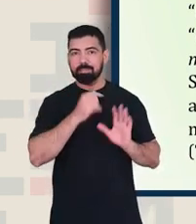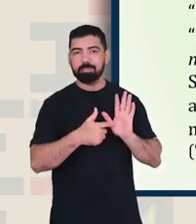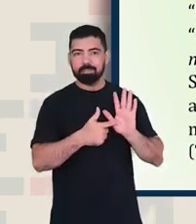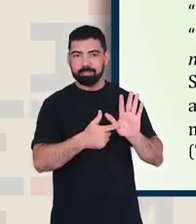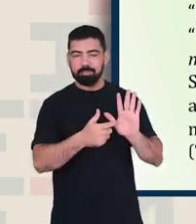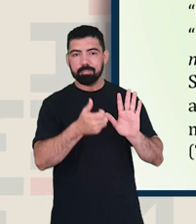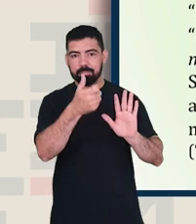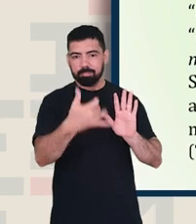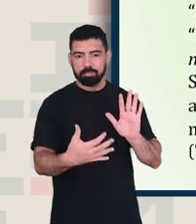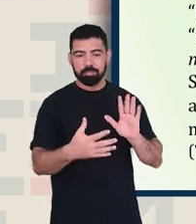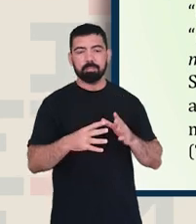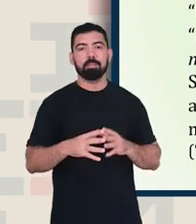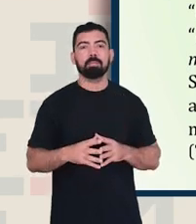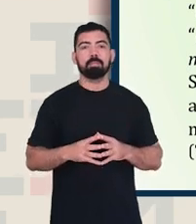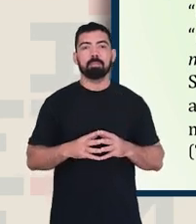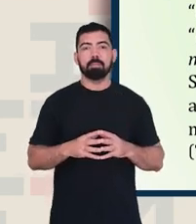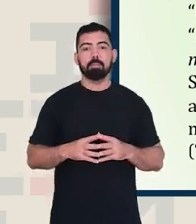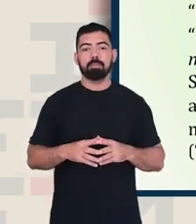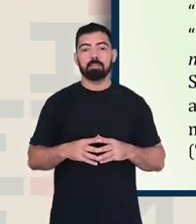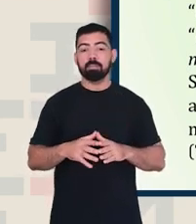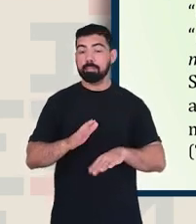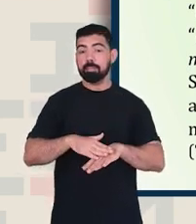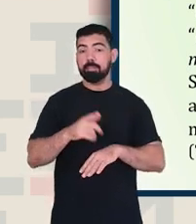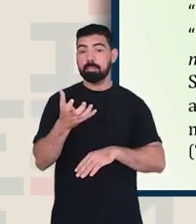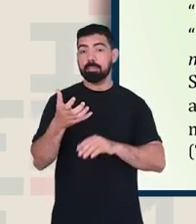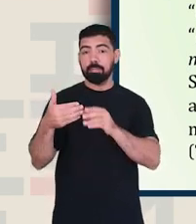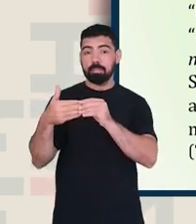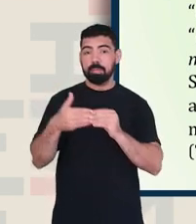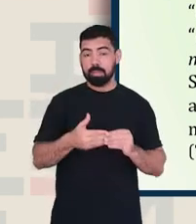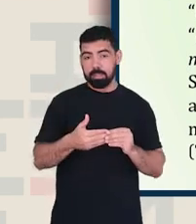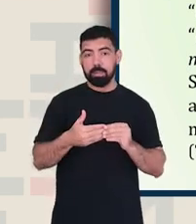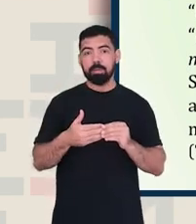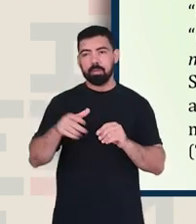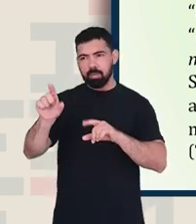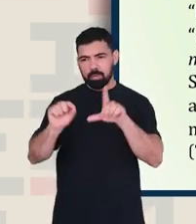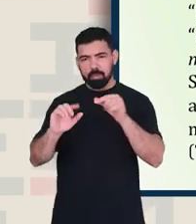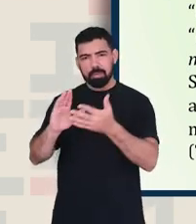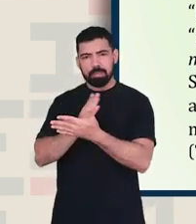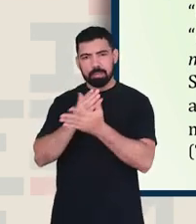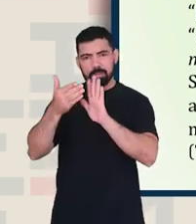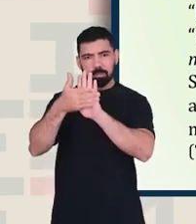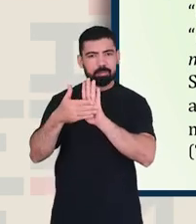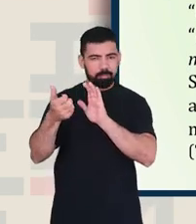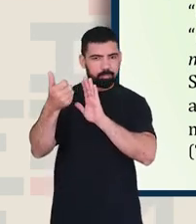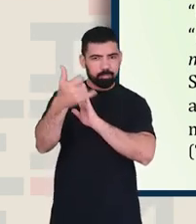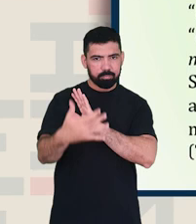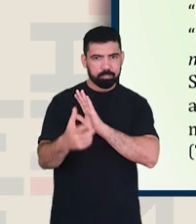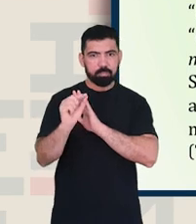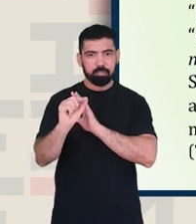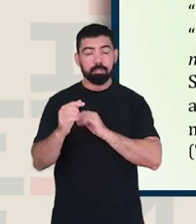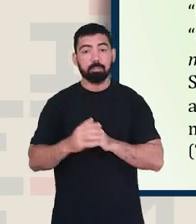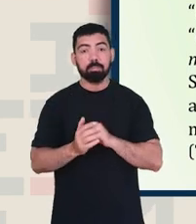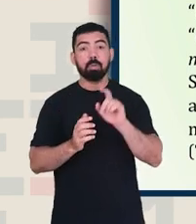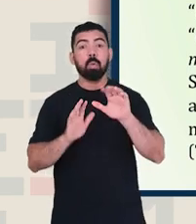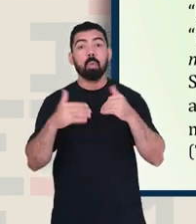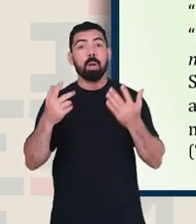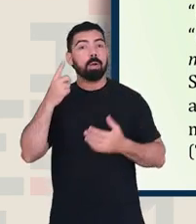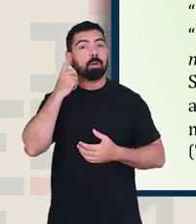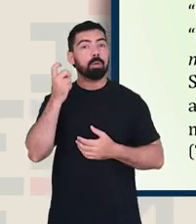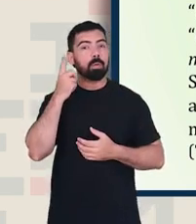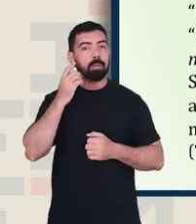escreveu, mas que queria trazer, esta última partezinha, quais que são os